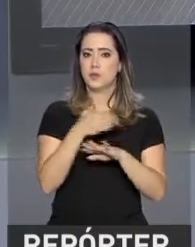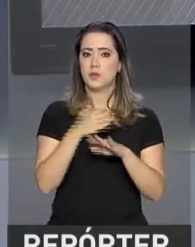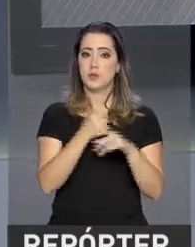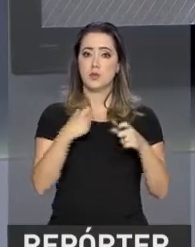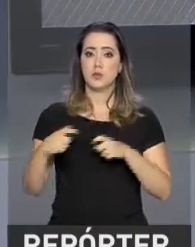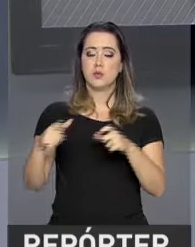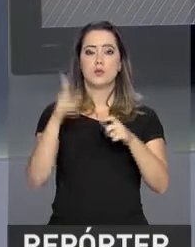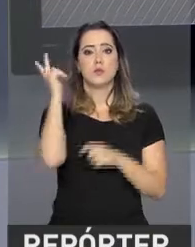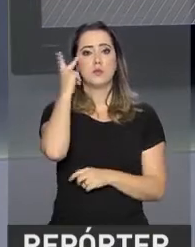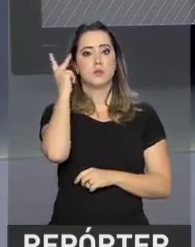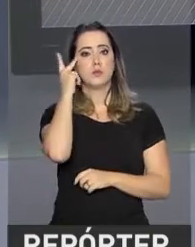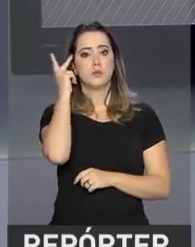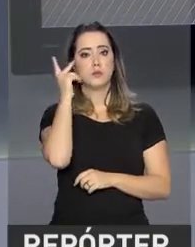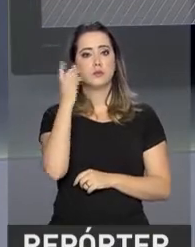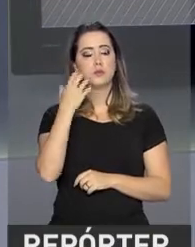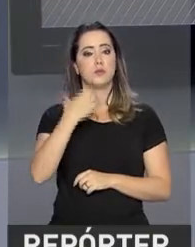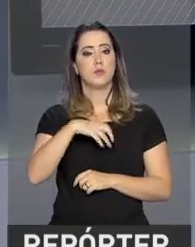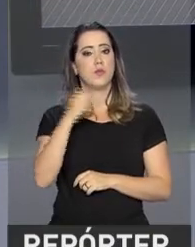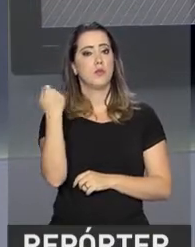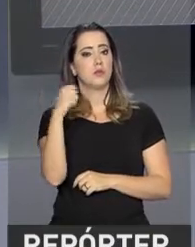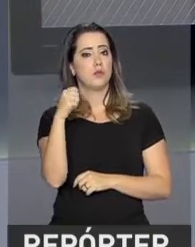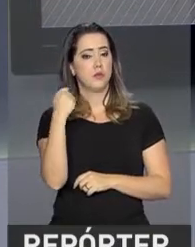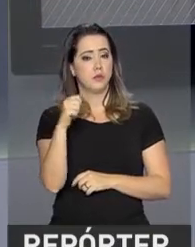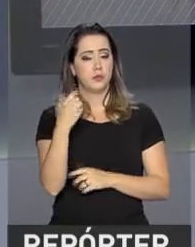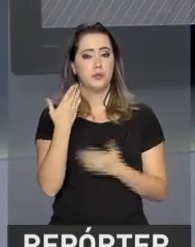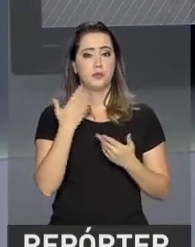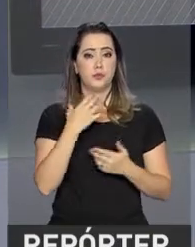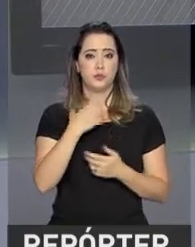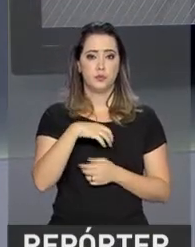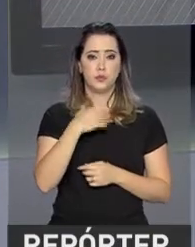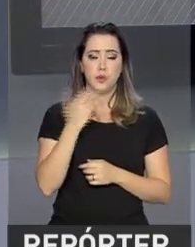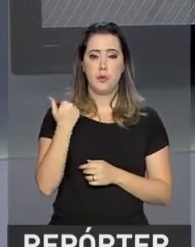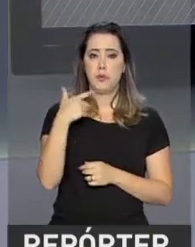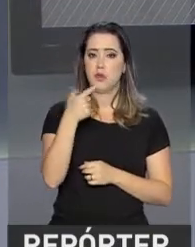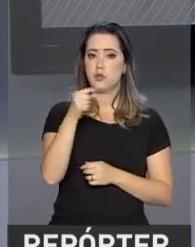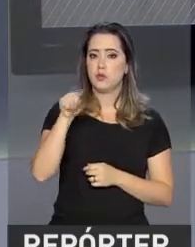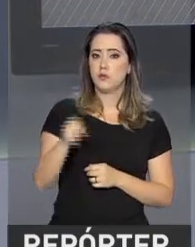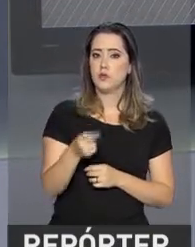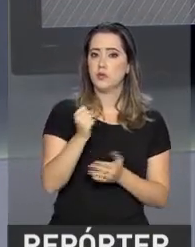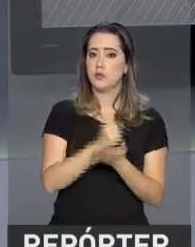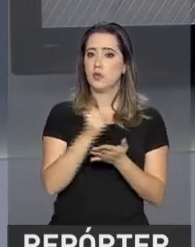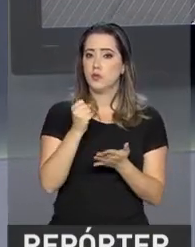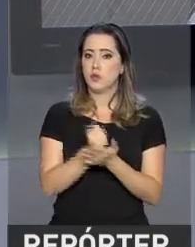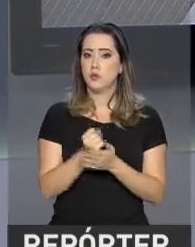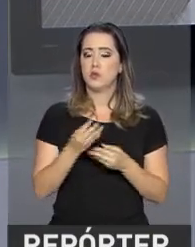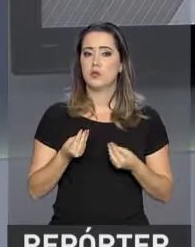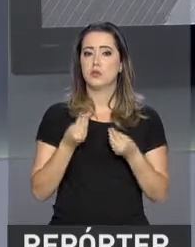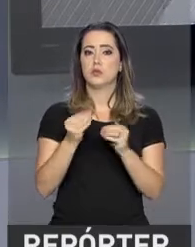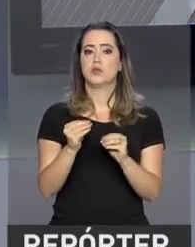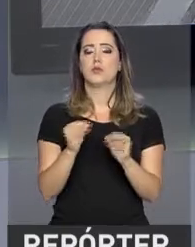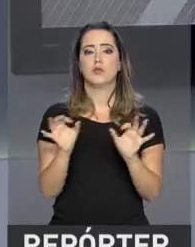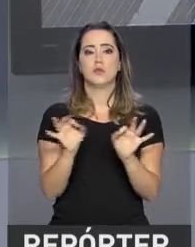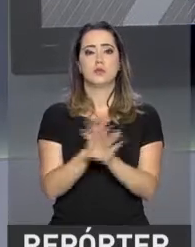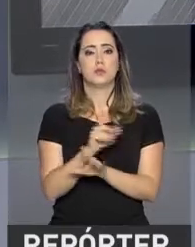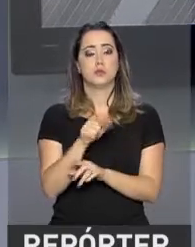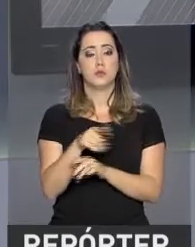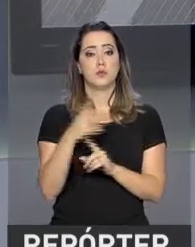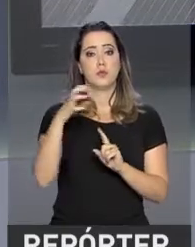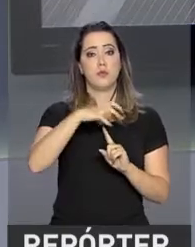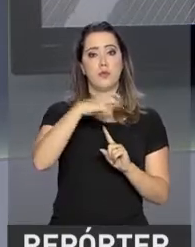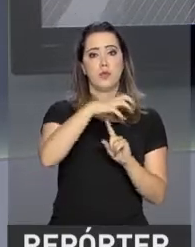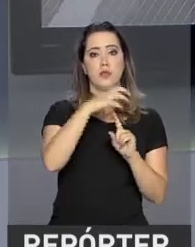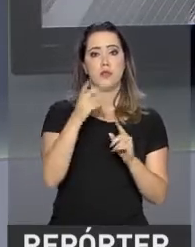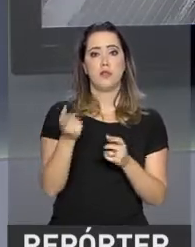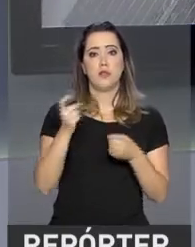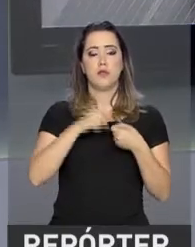nas cidades de são paulo porto alegre salvador e mais de 20 mil contratos foram encaminhados para fechamento o feirão da caixa